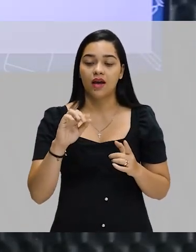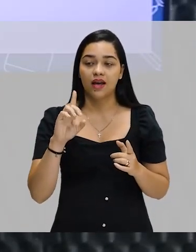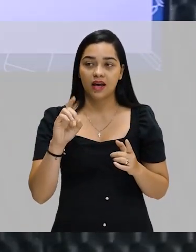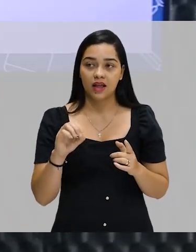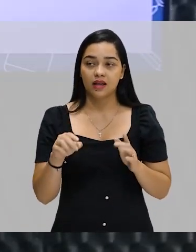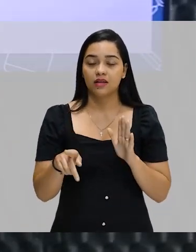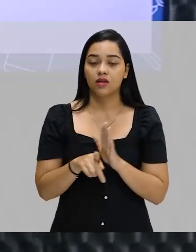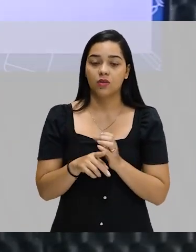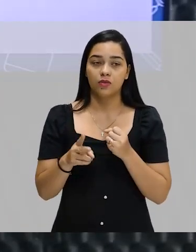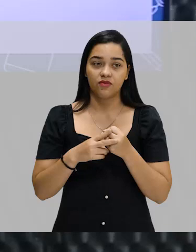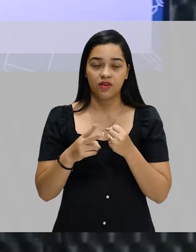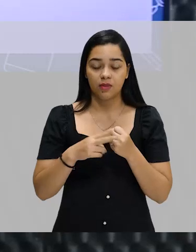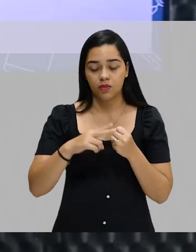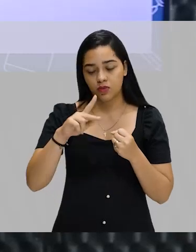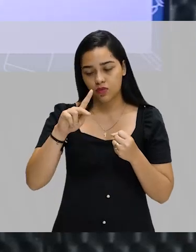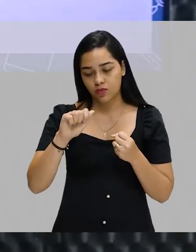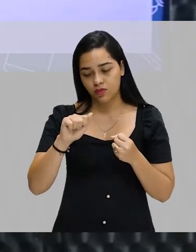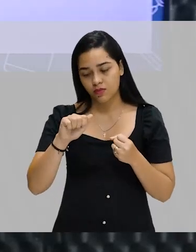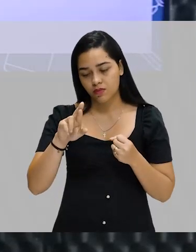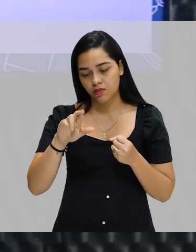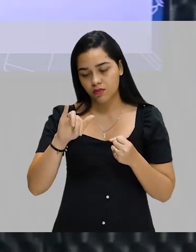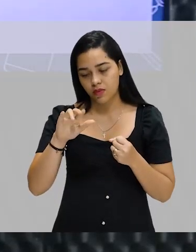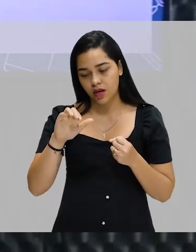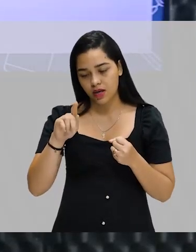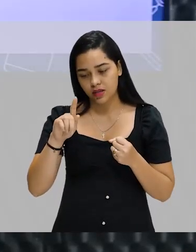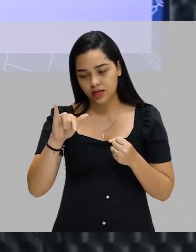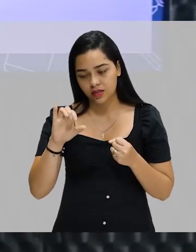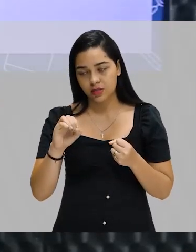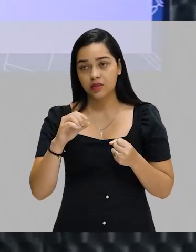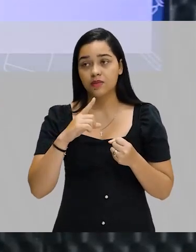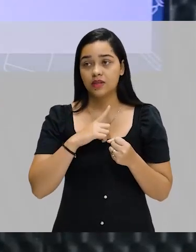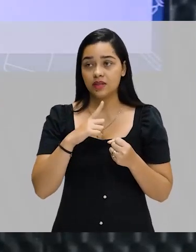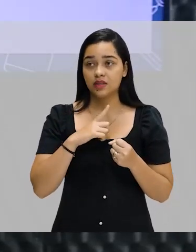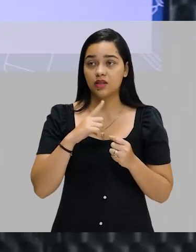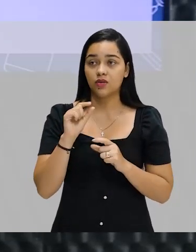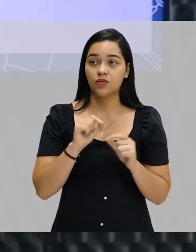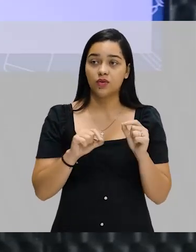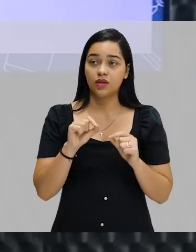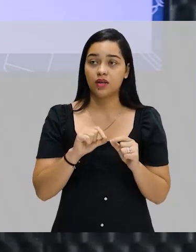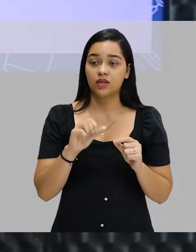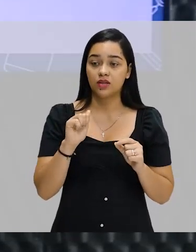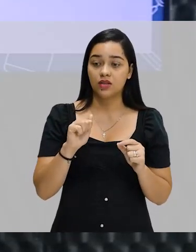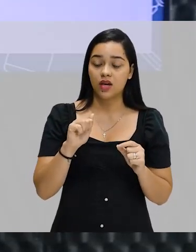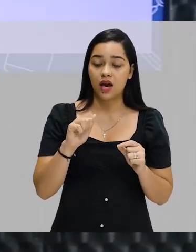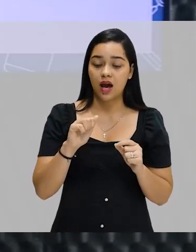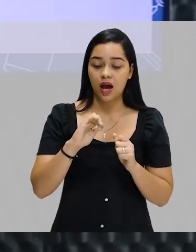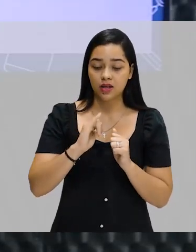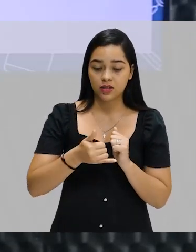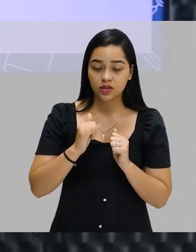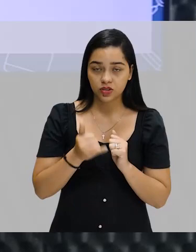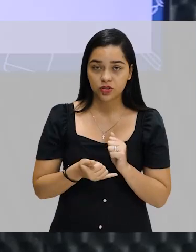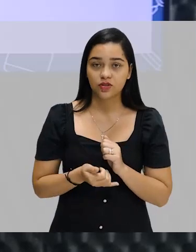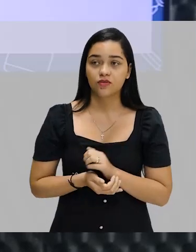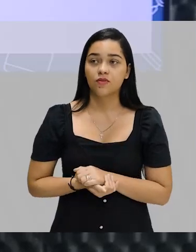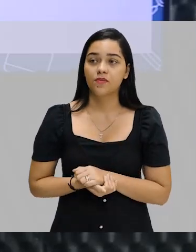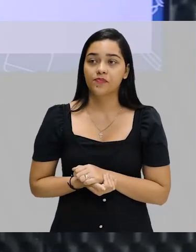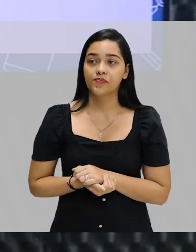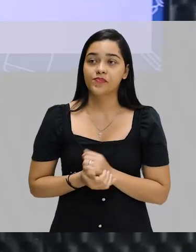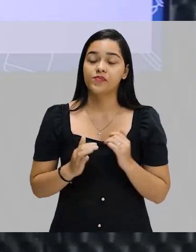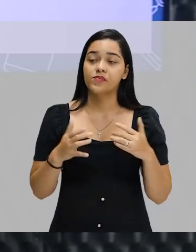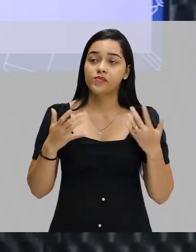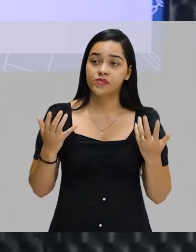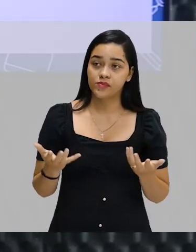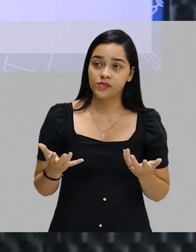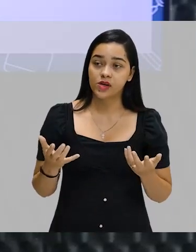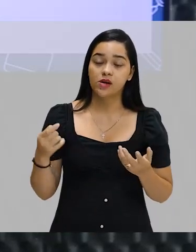no particípio. Então, ele tem função de nome, ele está com função de adjetivo, né?